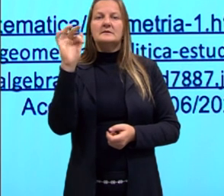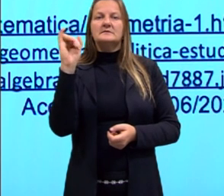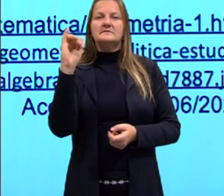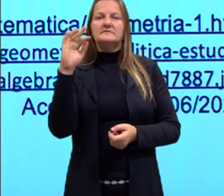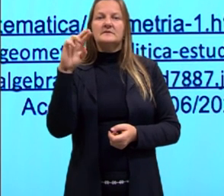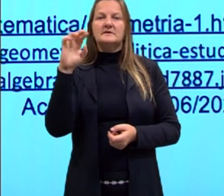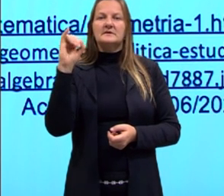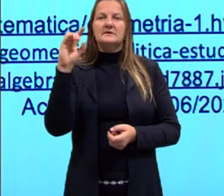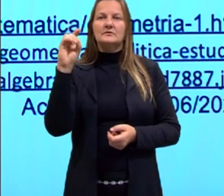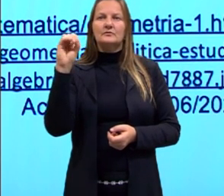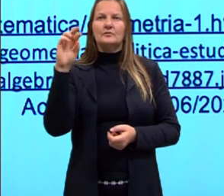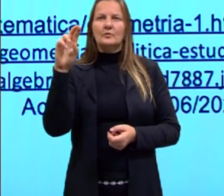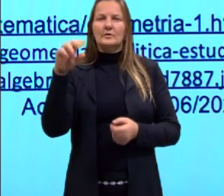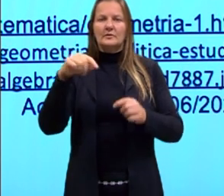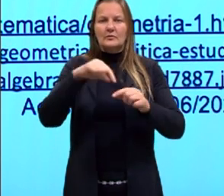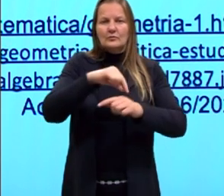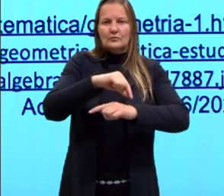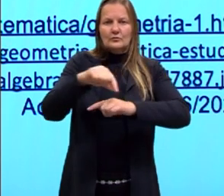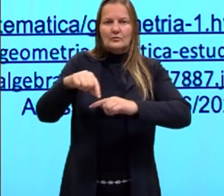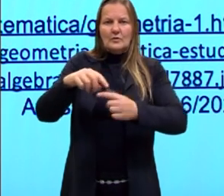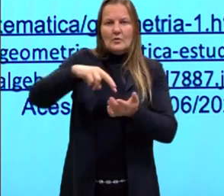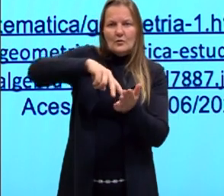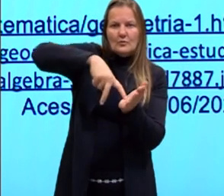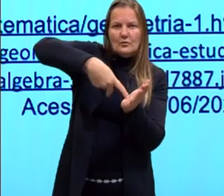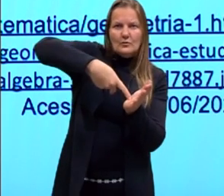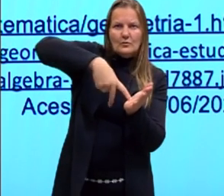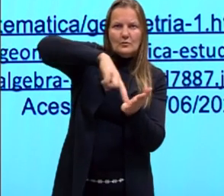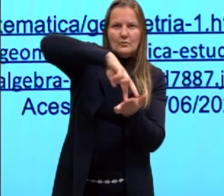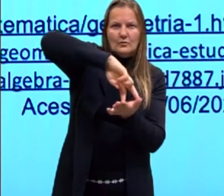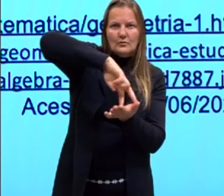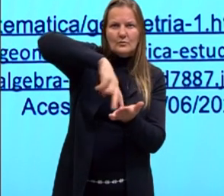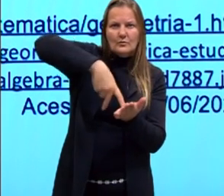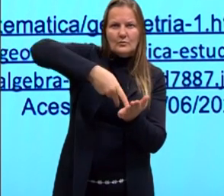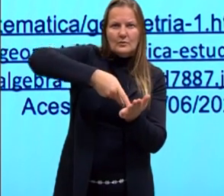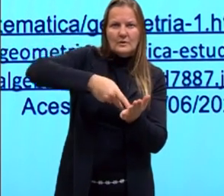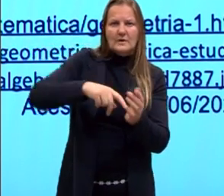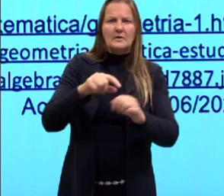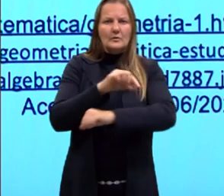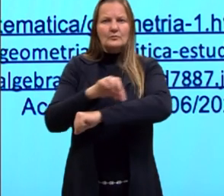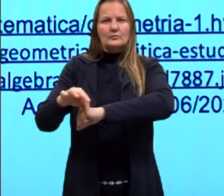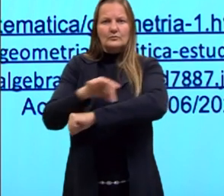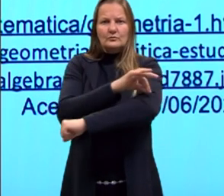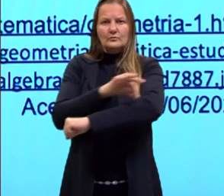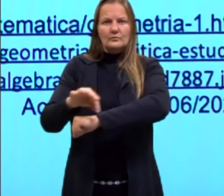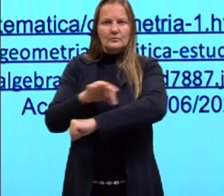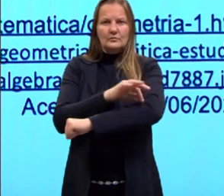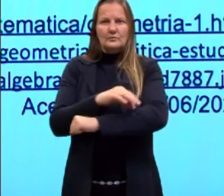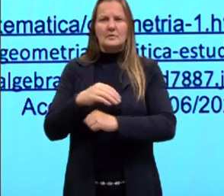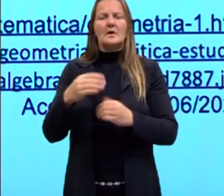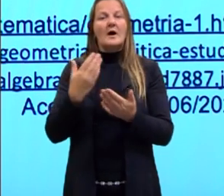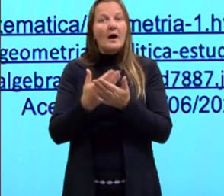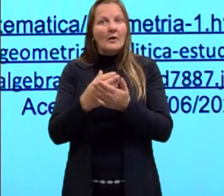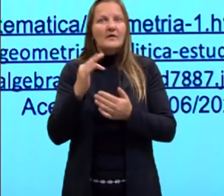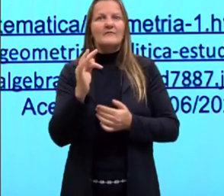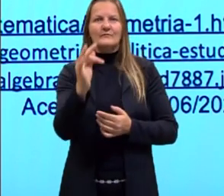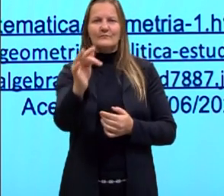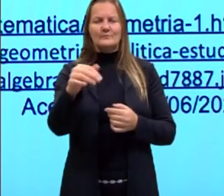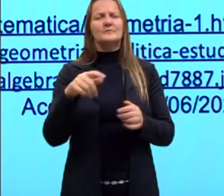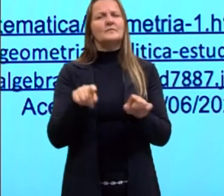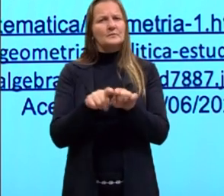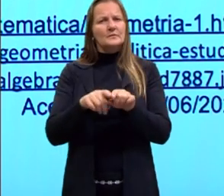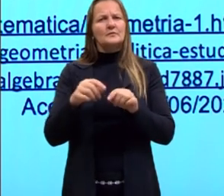construções geométricas feitas tá algumas dessas construções aqui nós vamos trabalhar ao longo das aulas